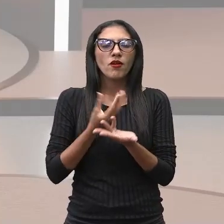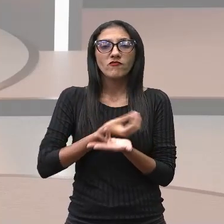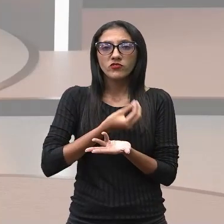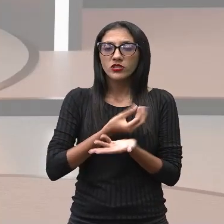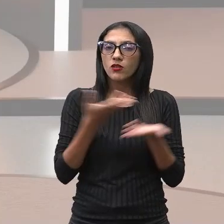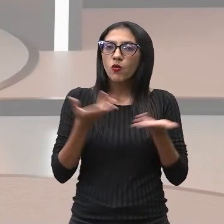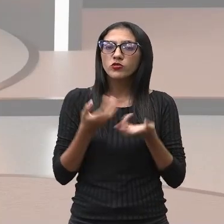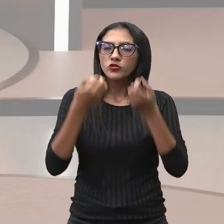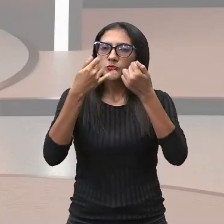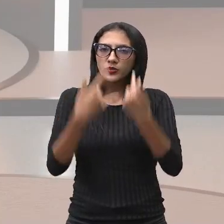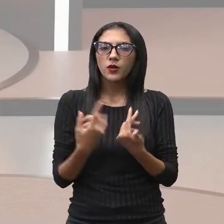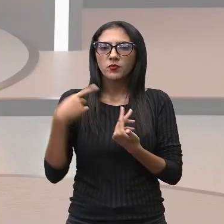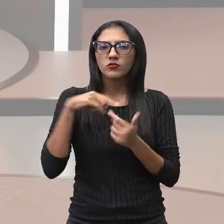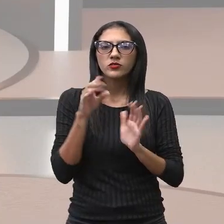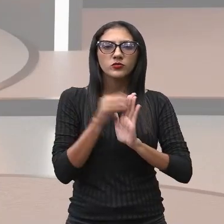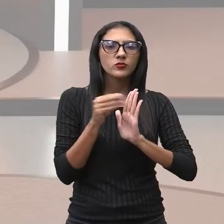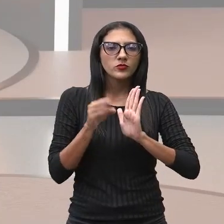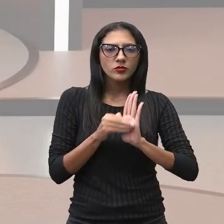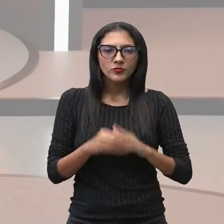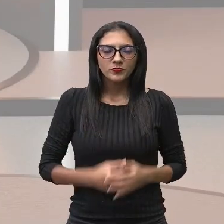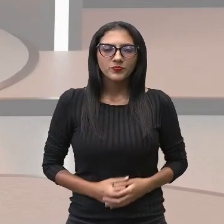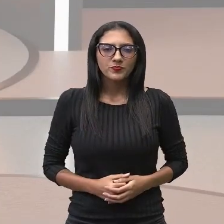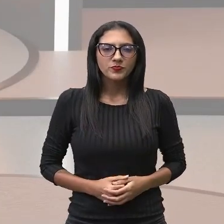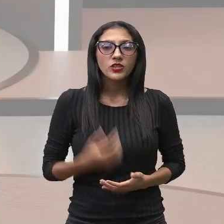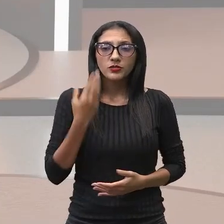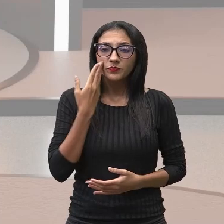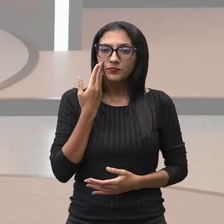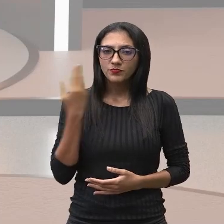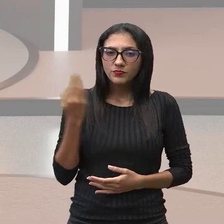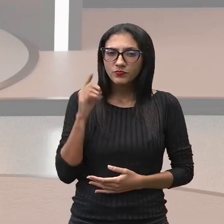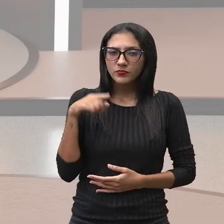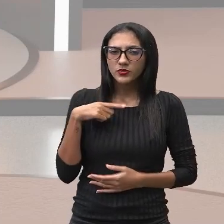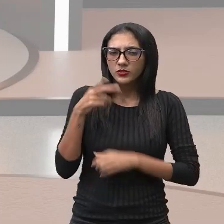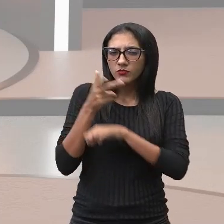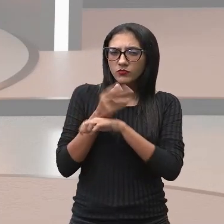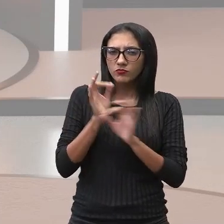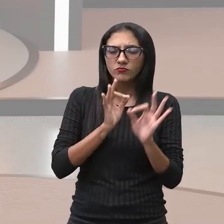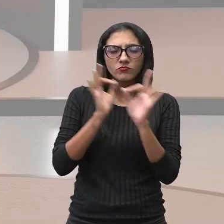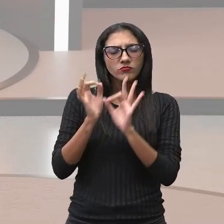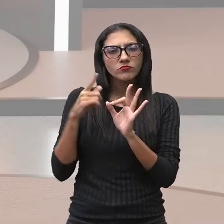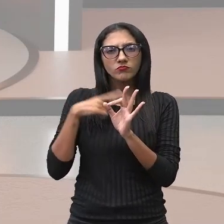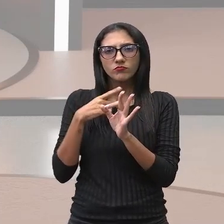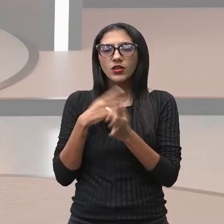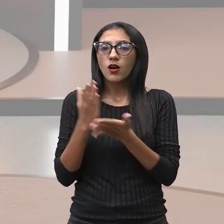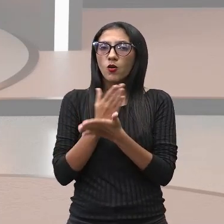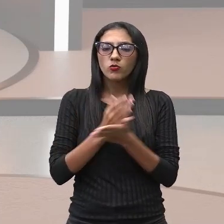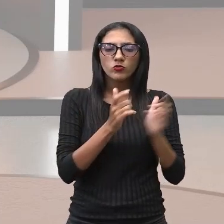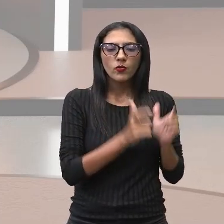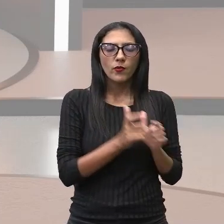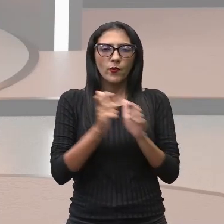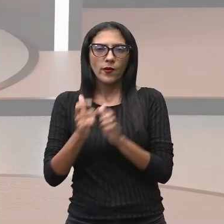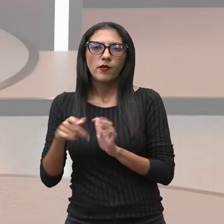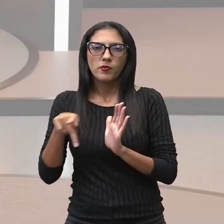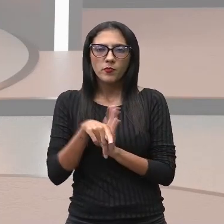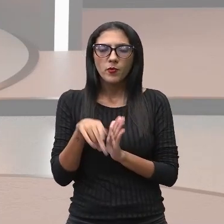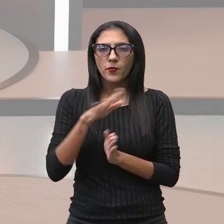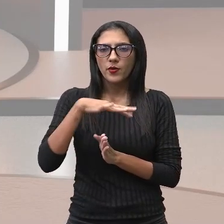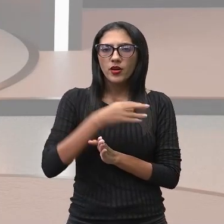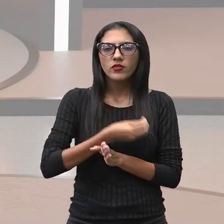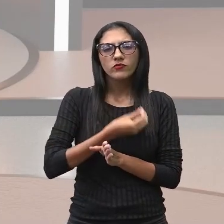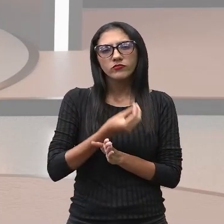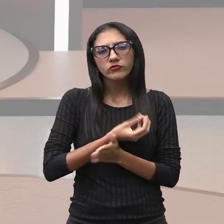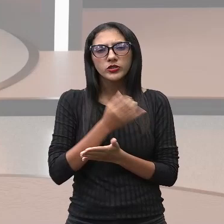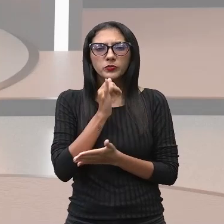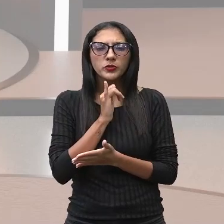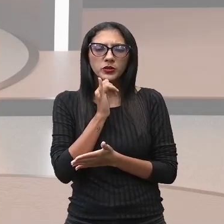hoje, tá? Estamos vendo aqui alguns campos de refugiados, não é isso? Geralmente os campos de refugiado são aqueles lugares,